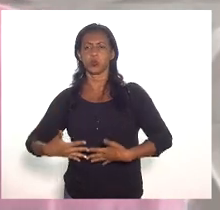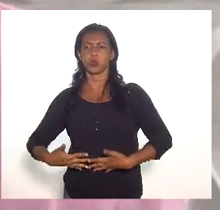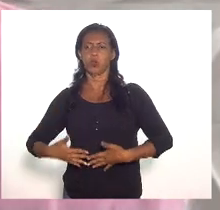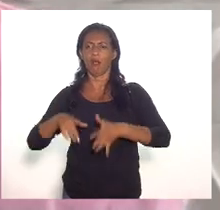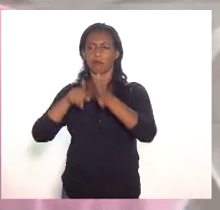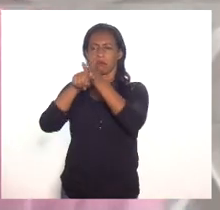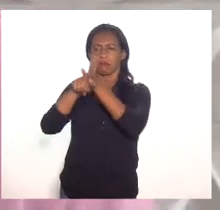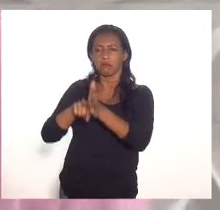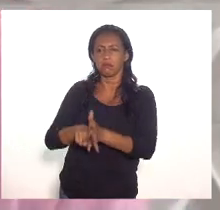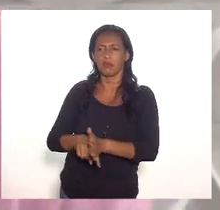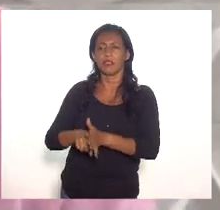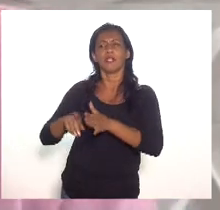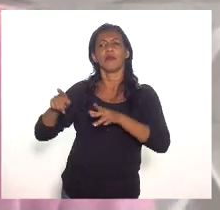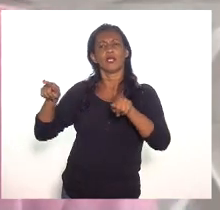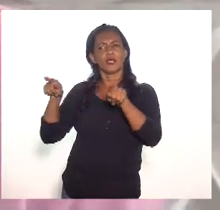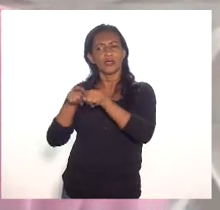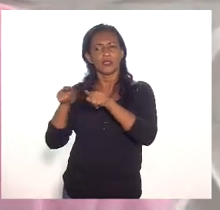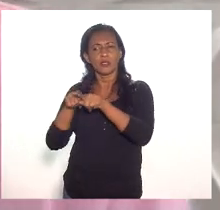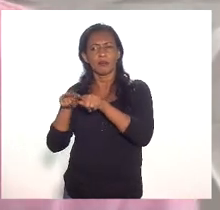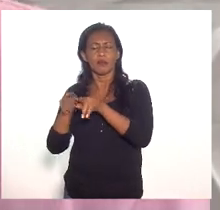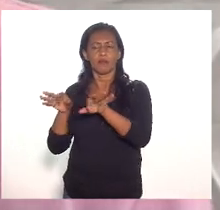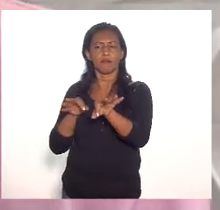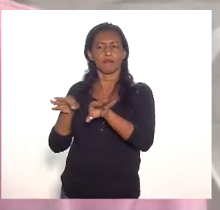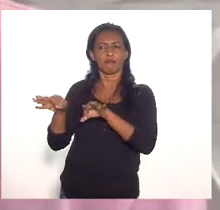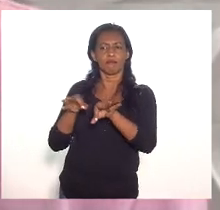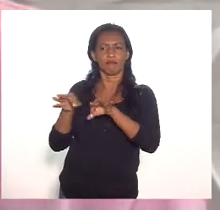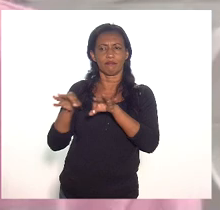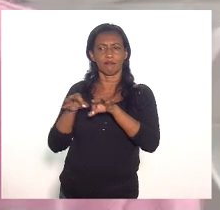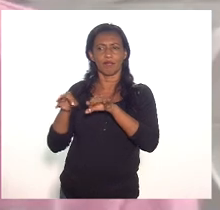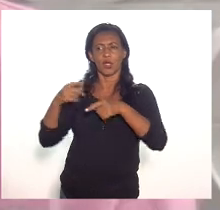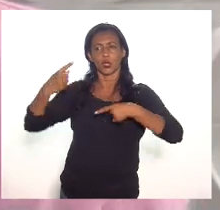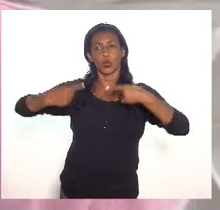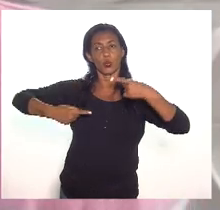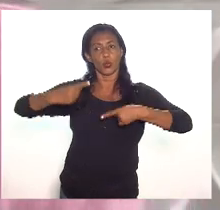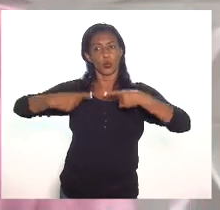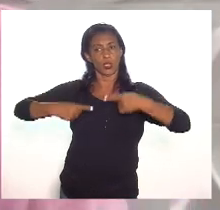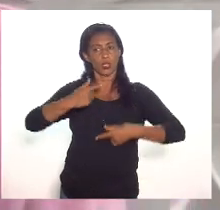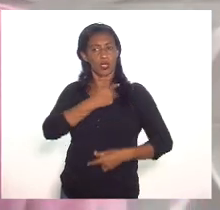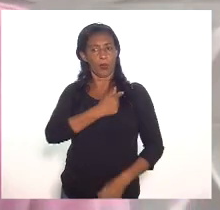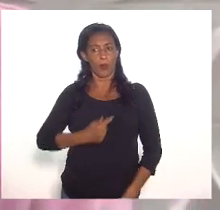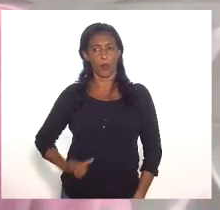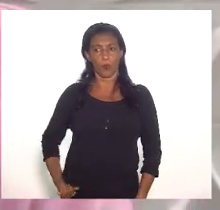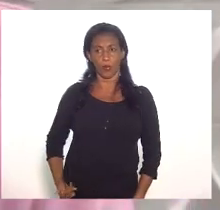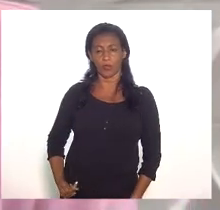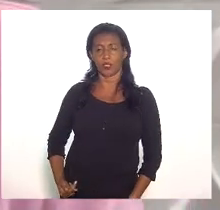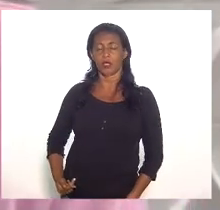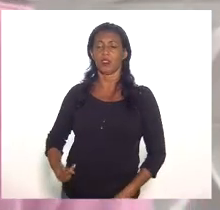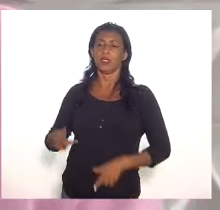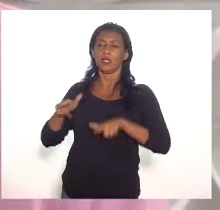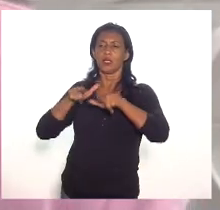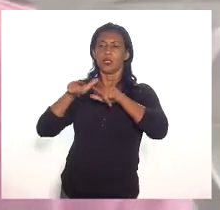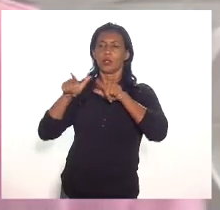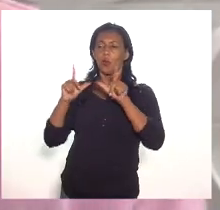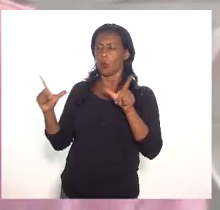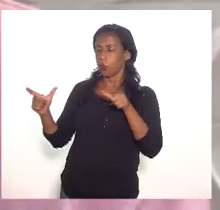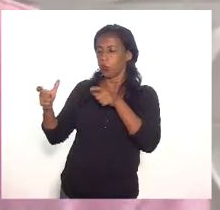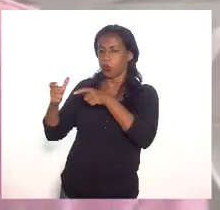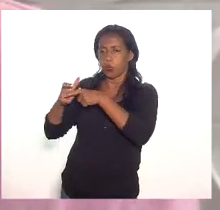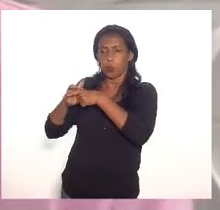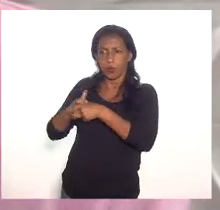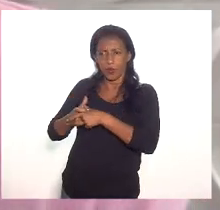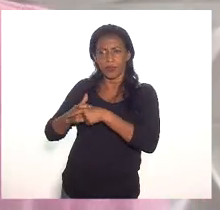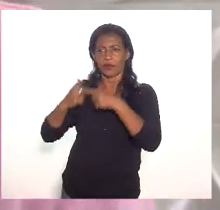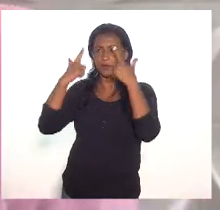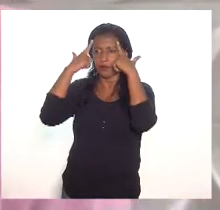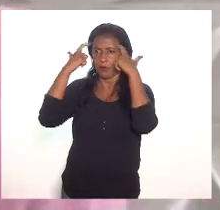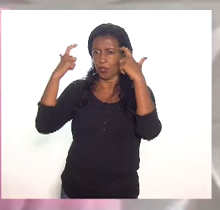a análise, mas, sobretudo, a elaboração de políticas públicas que trabalhem não só com a redução dos índices de